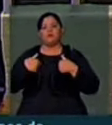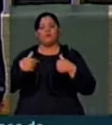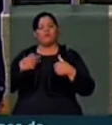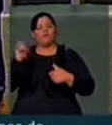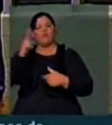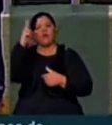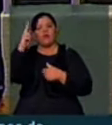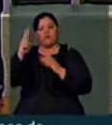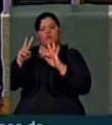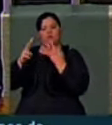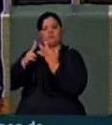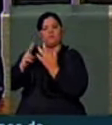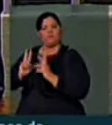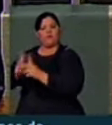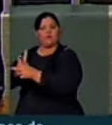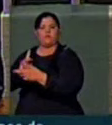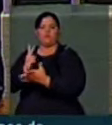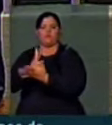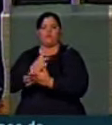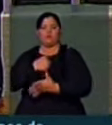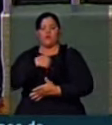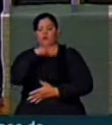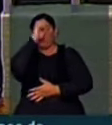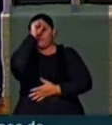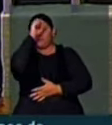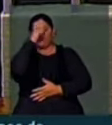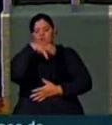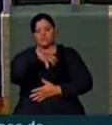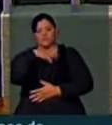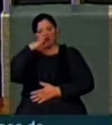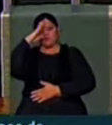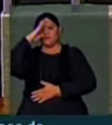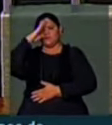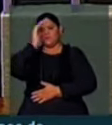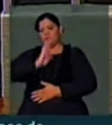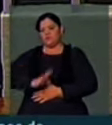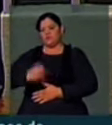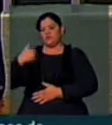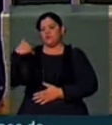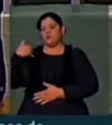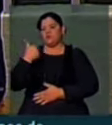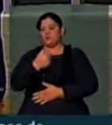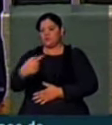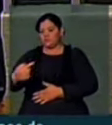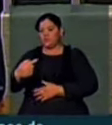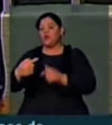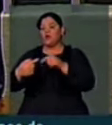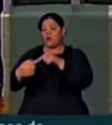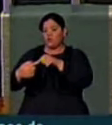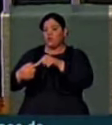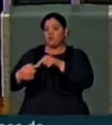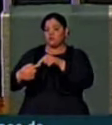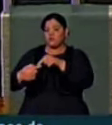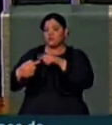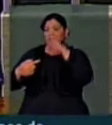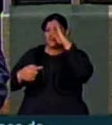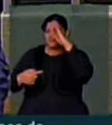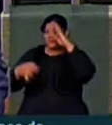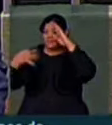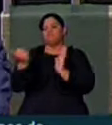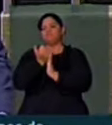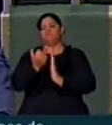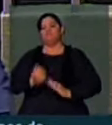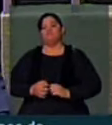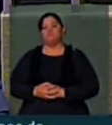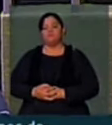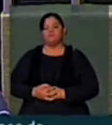valores familiares e naquilo que aprendi no glorioso Exército Brasileiro por 17 anos, onde lá sim a verdade está acima de